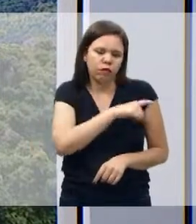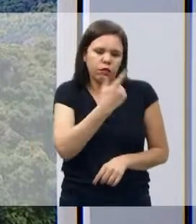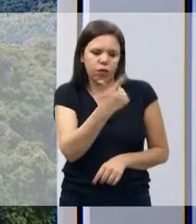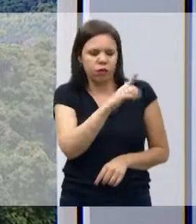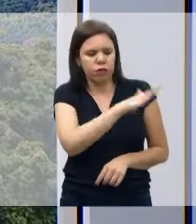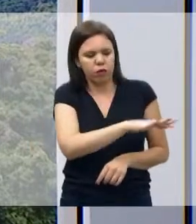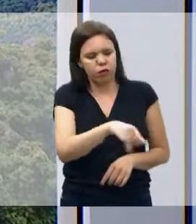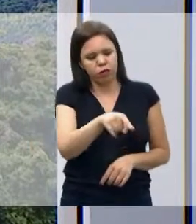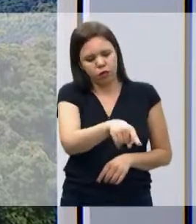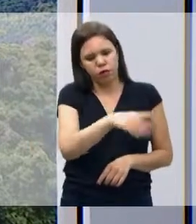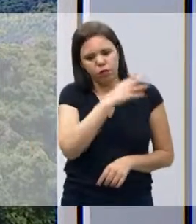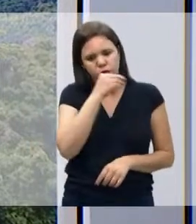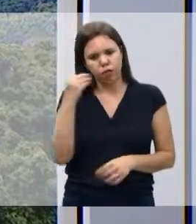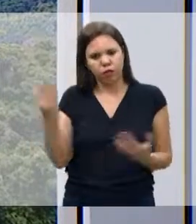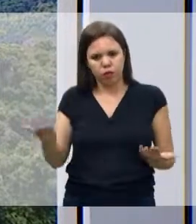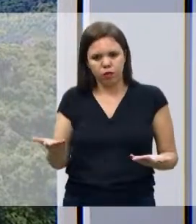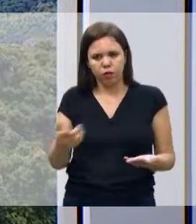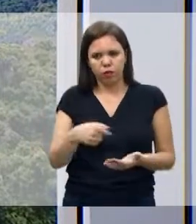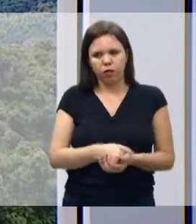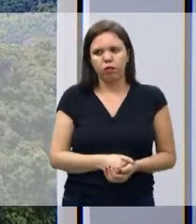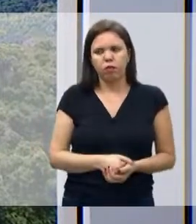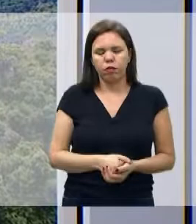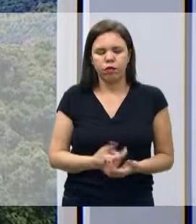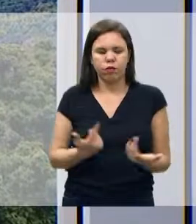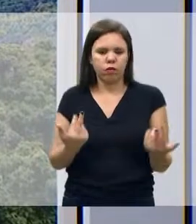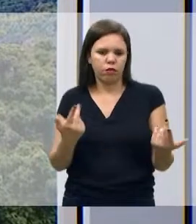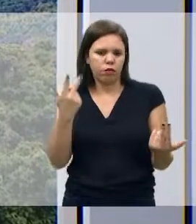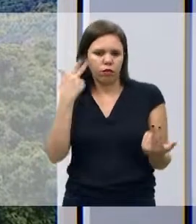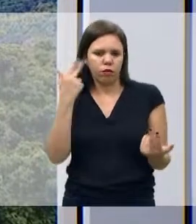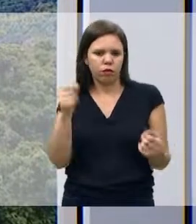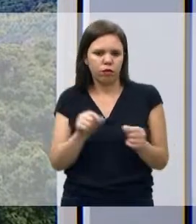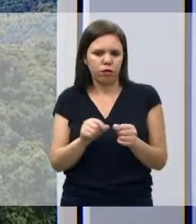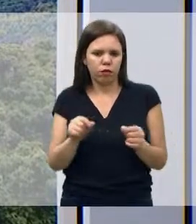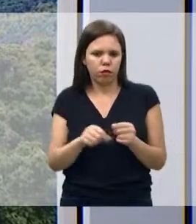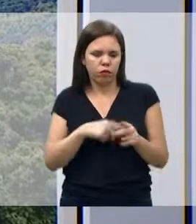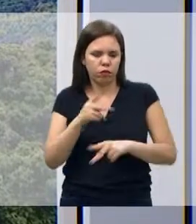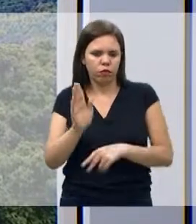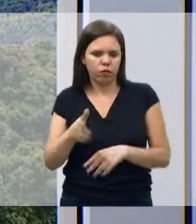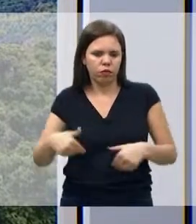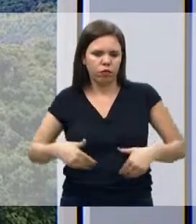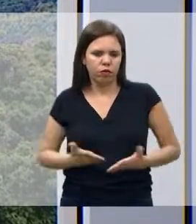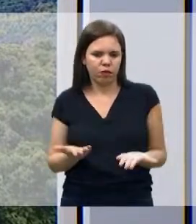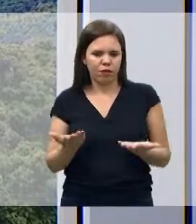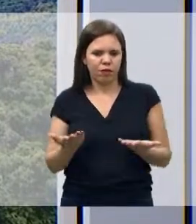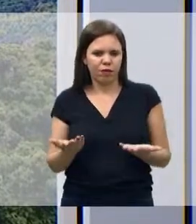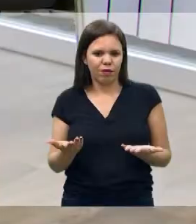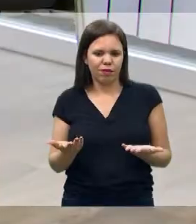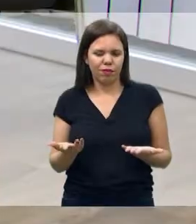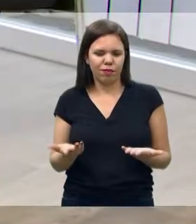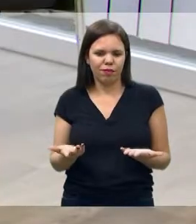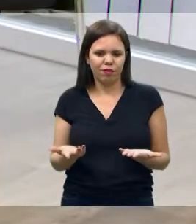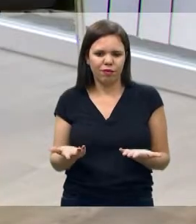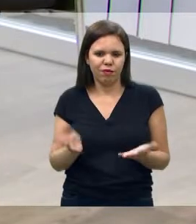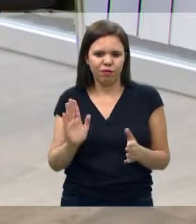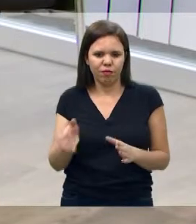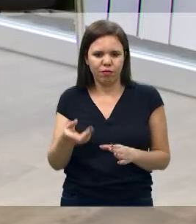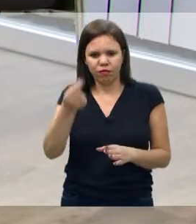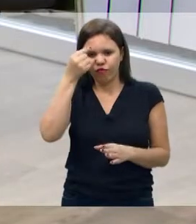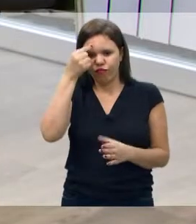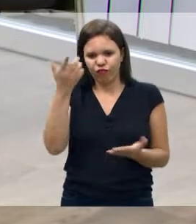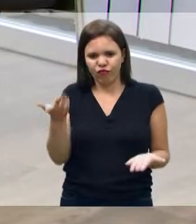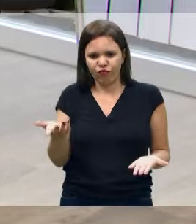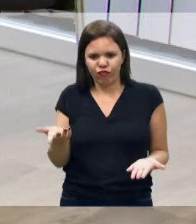uma criança ou um adolescente hoje, que comumente ou popularmente se diz que já nascem com chip, né? Sim. Então,